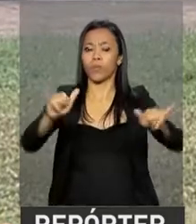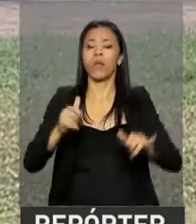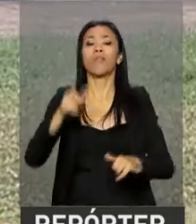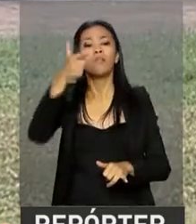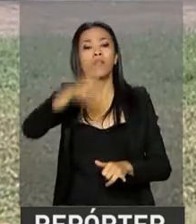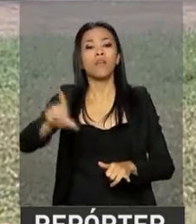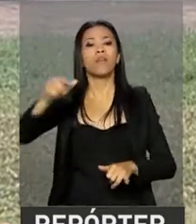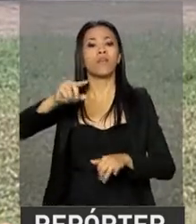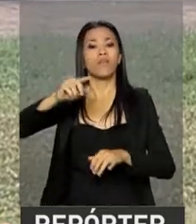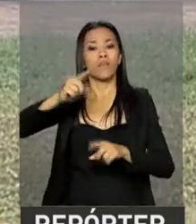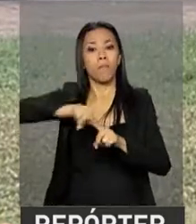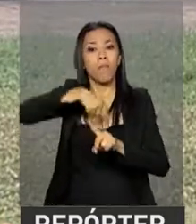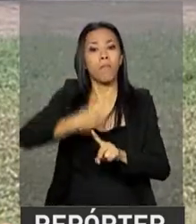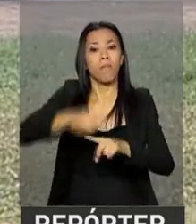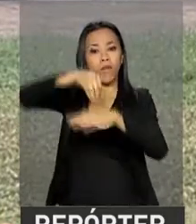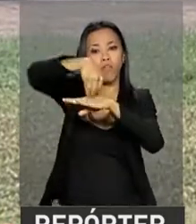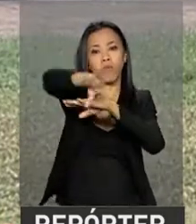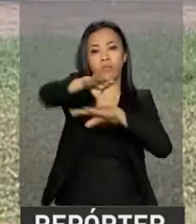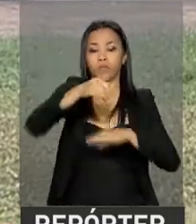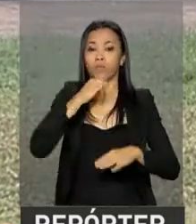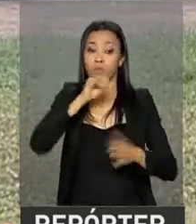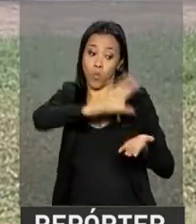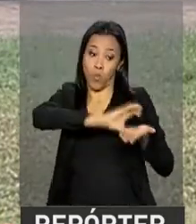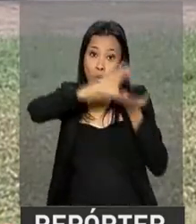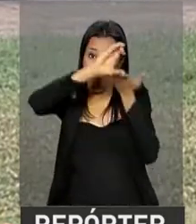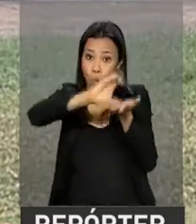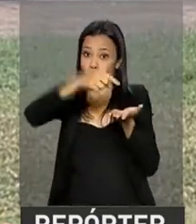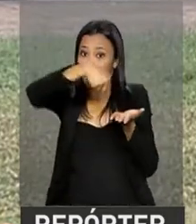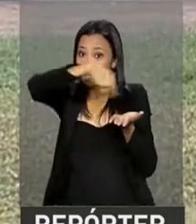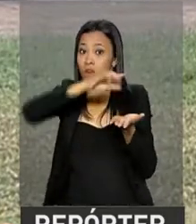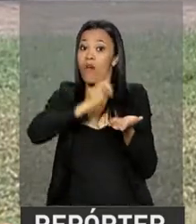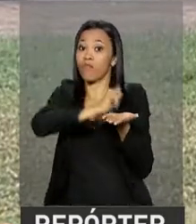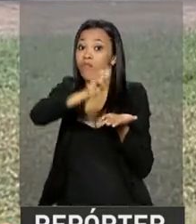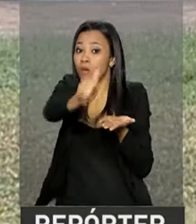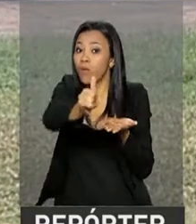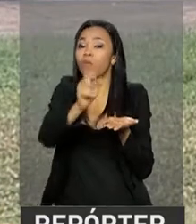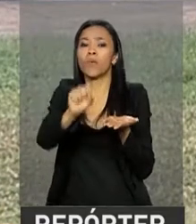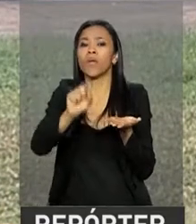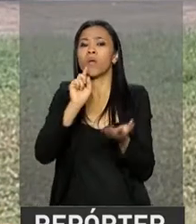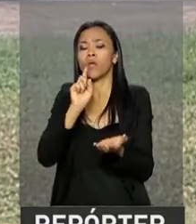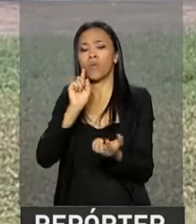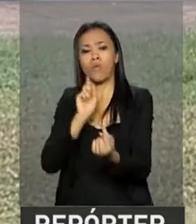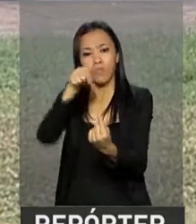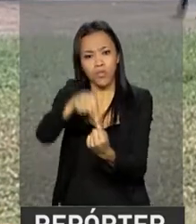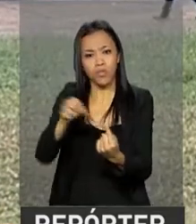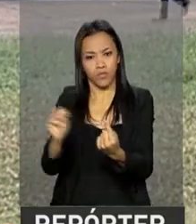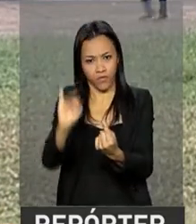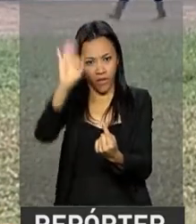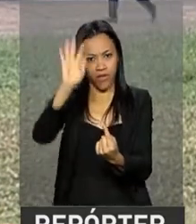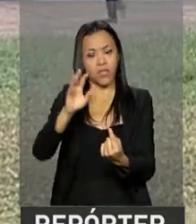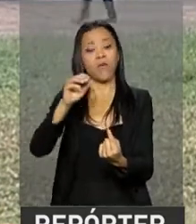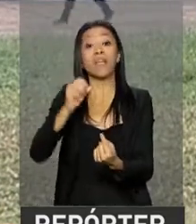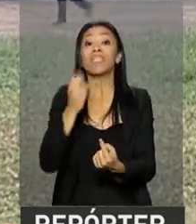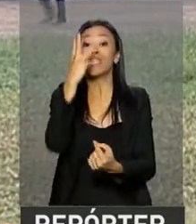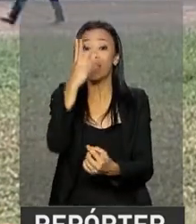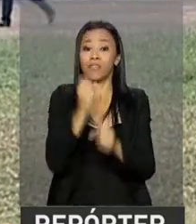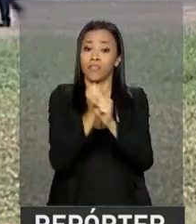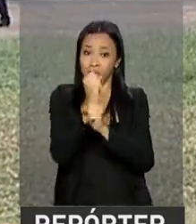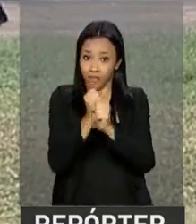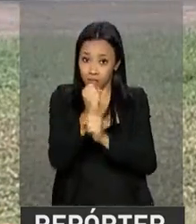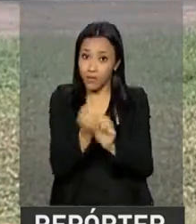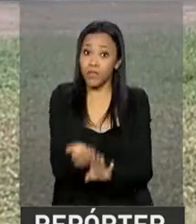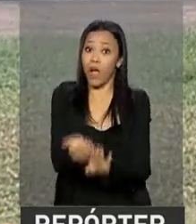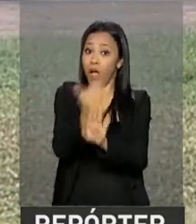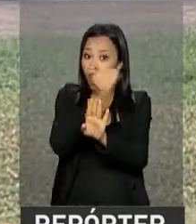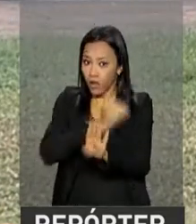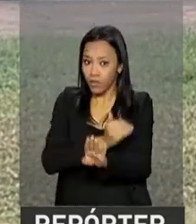outra informação. O Conselho Monetário Nacional informou que a partir de agora a meta de inflação será divulgada com 3 anos de